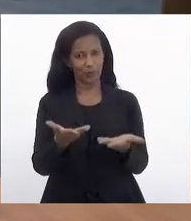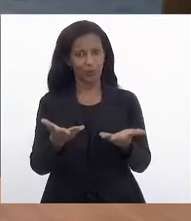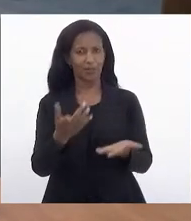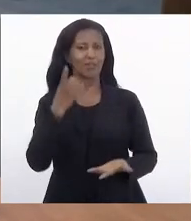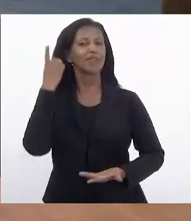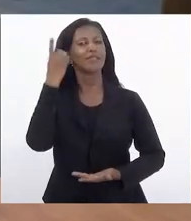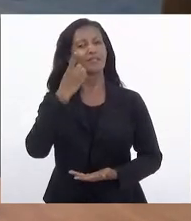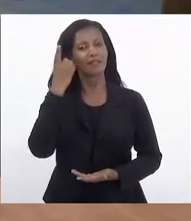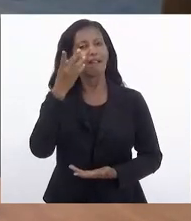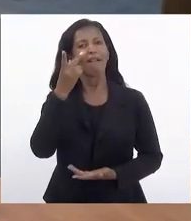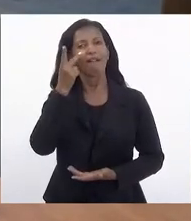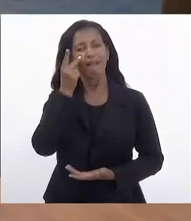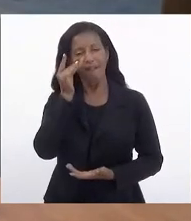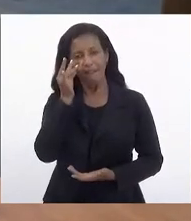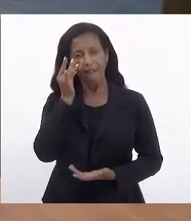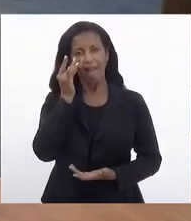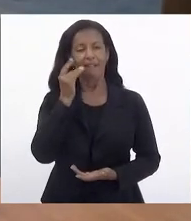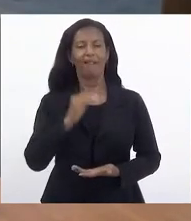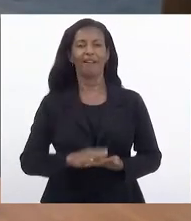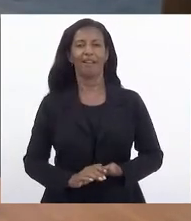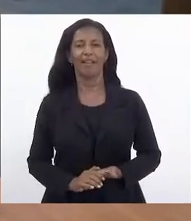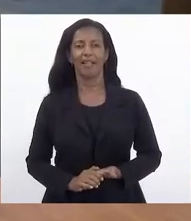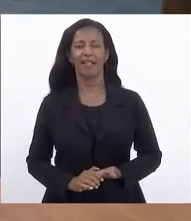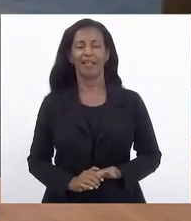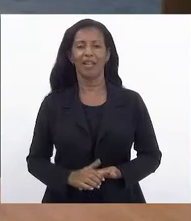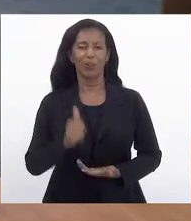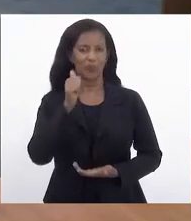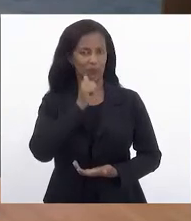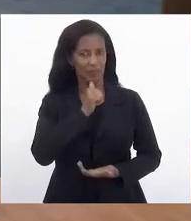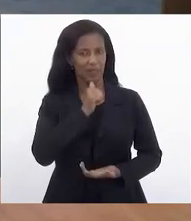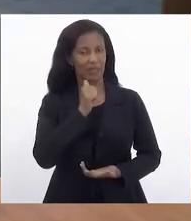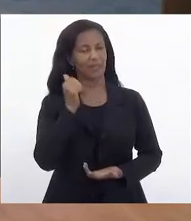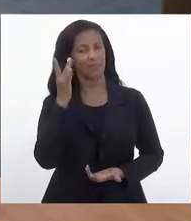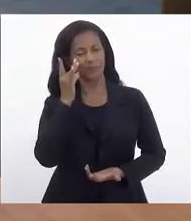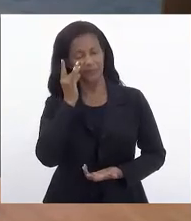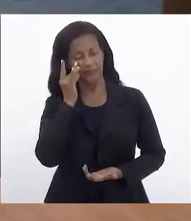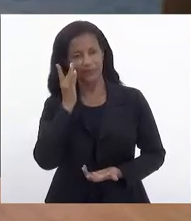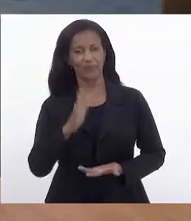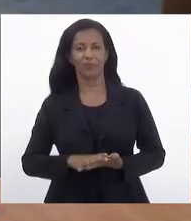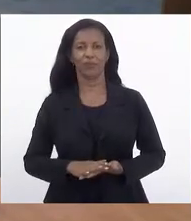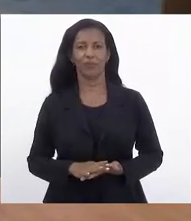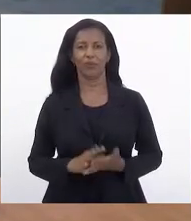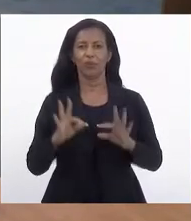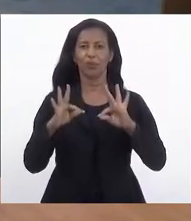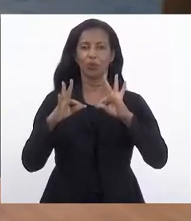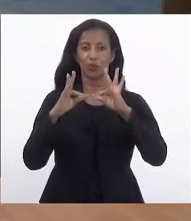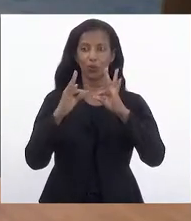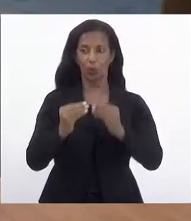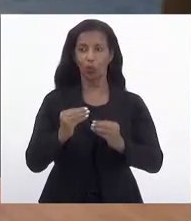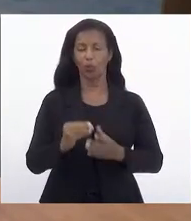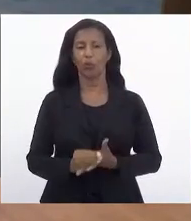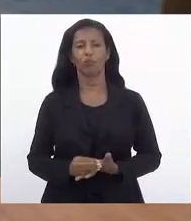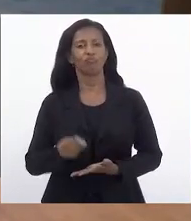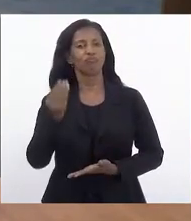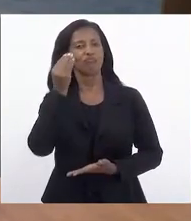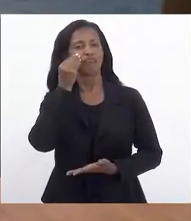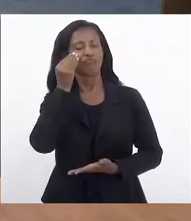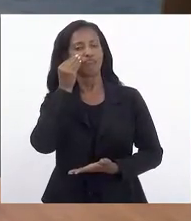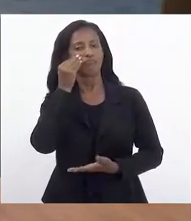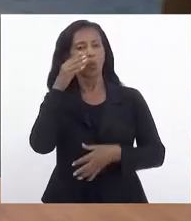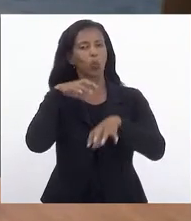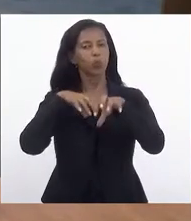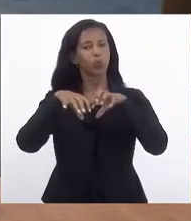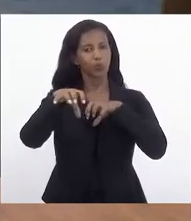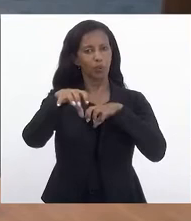presentes senhoras deputadas presentes senhoras e senhores deputados que nos acompanham de